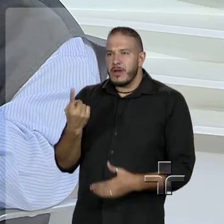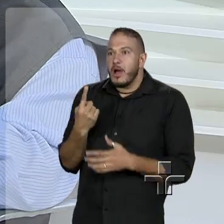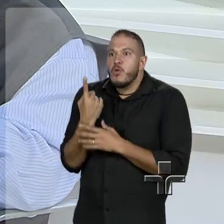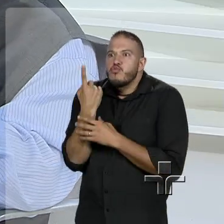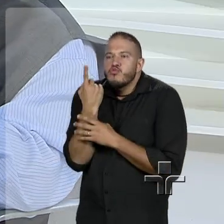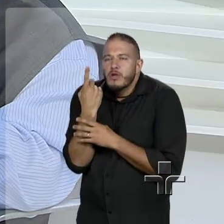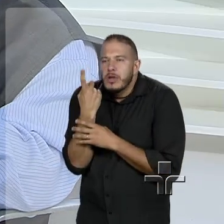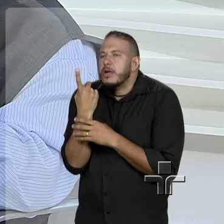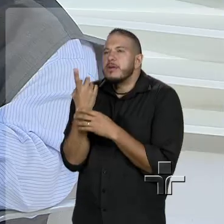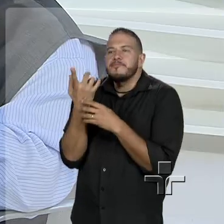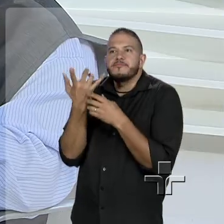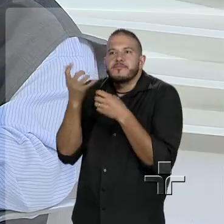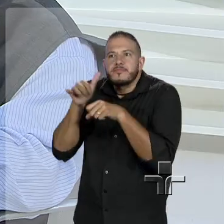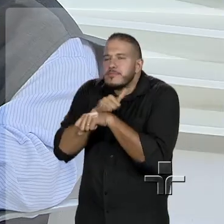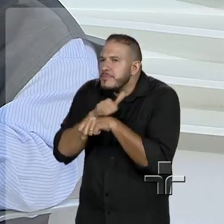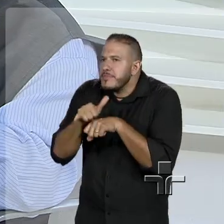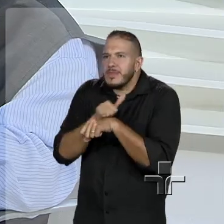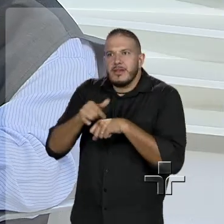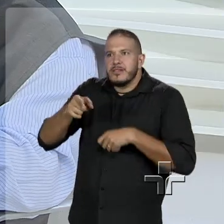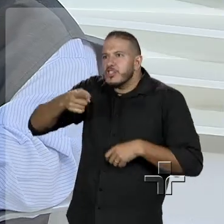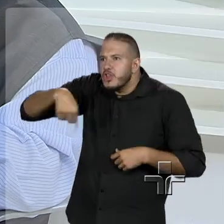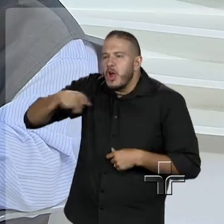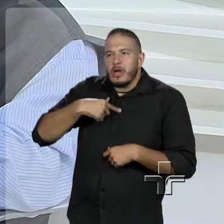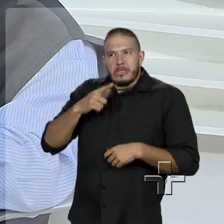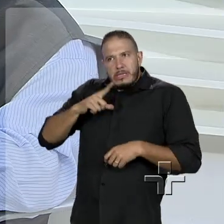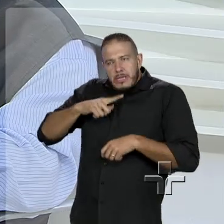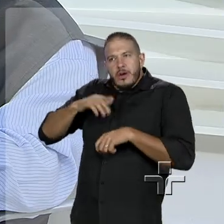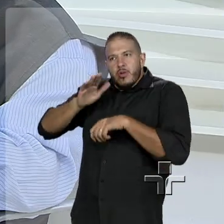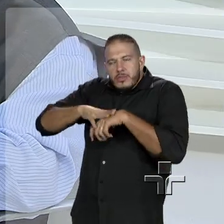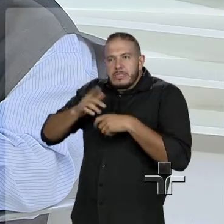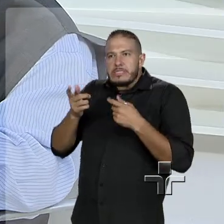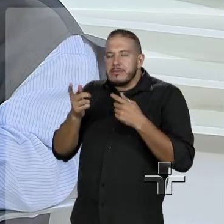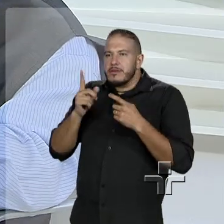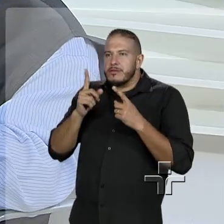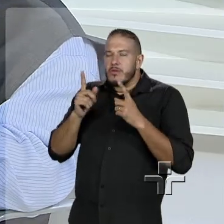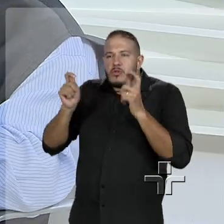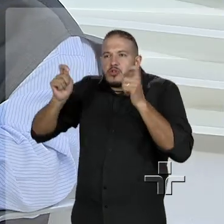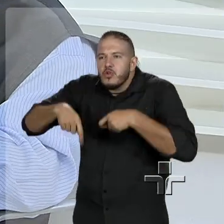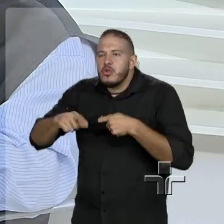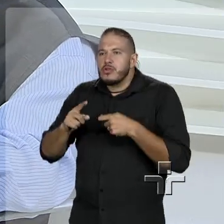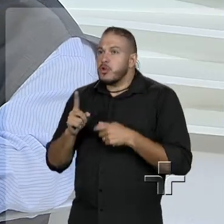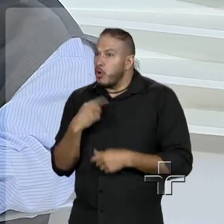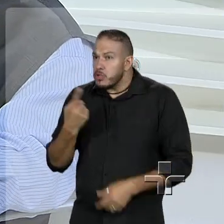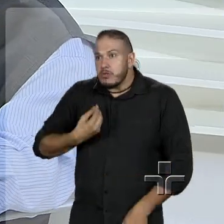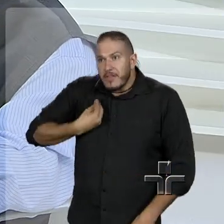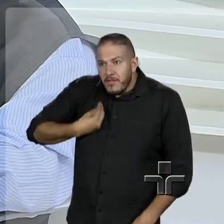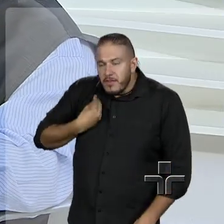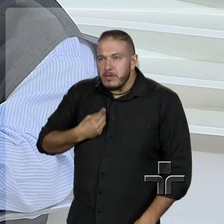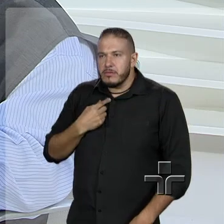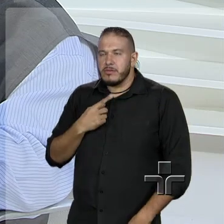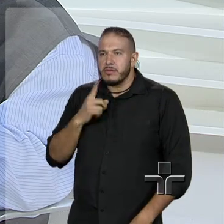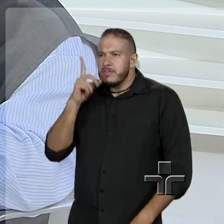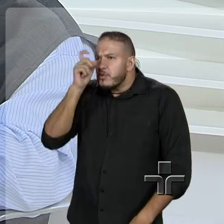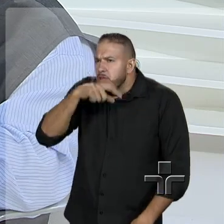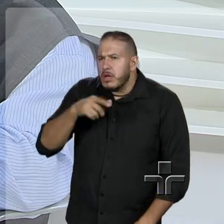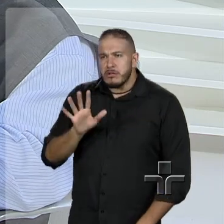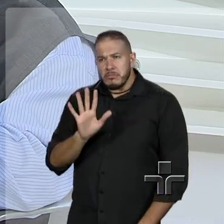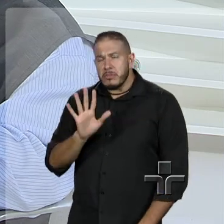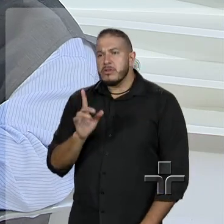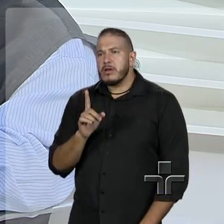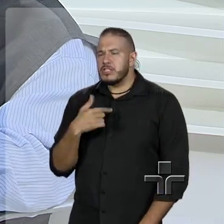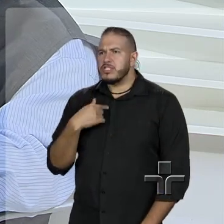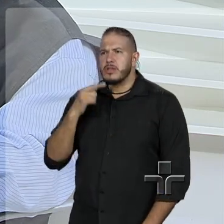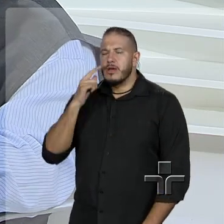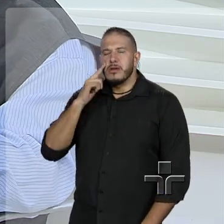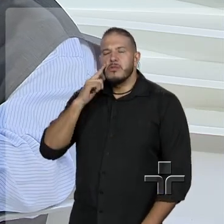único instrumento que, em condições de dificuldades... Hoje nós não estamos vivendo de condições de dificuldade. A gente imagina que nunca